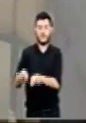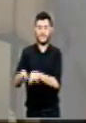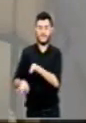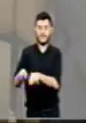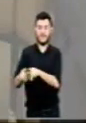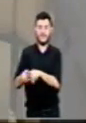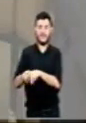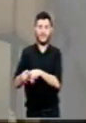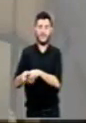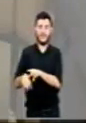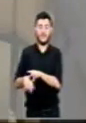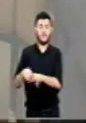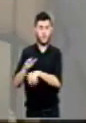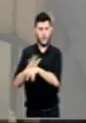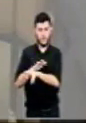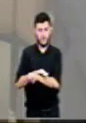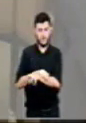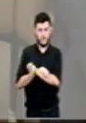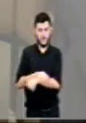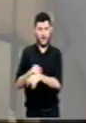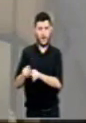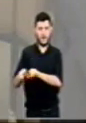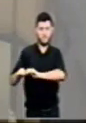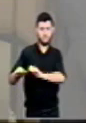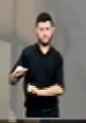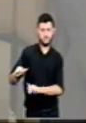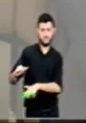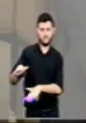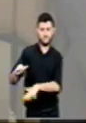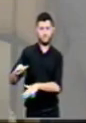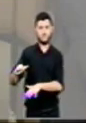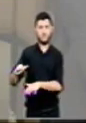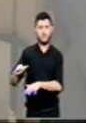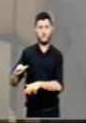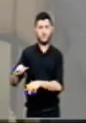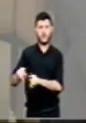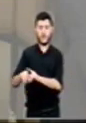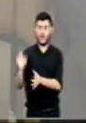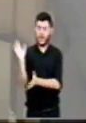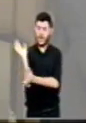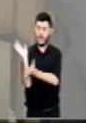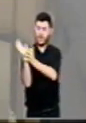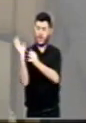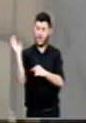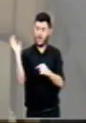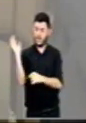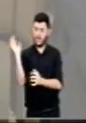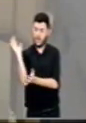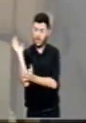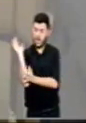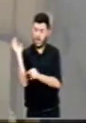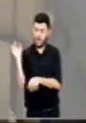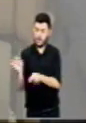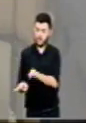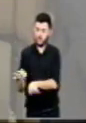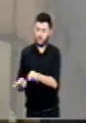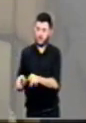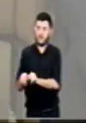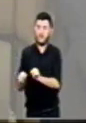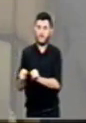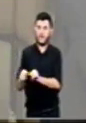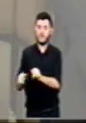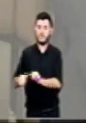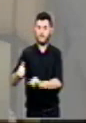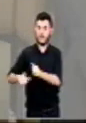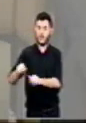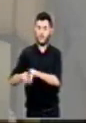Esta é a questão. E daí volta ao início da fala do absurdo de ter sido este juízo de valor ter sido